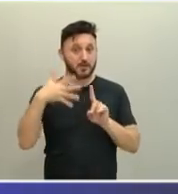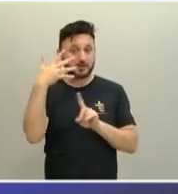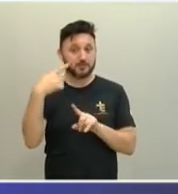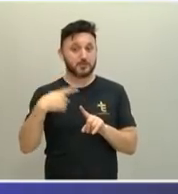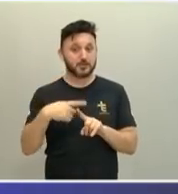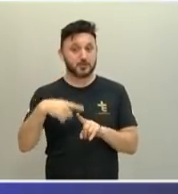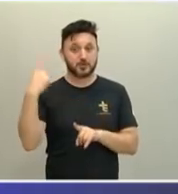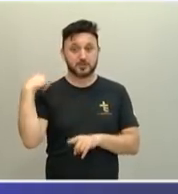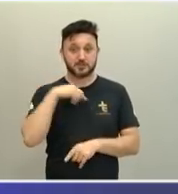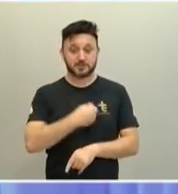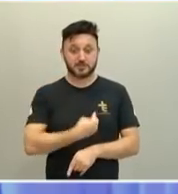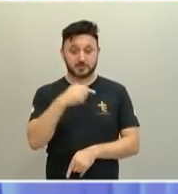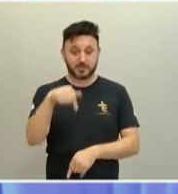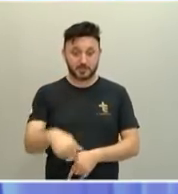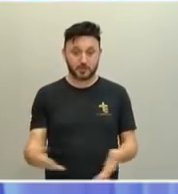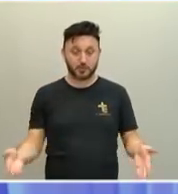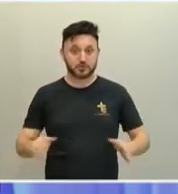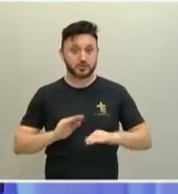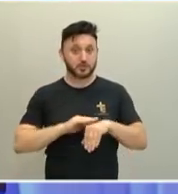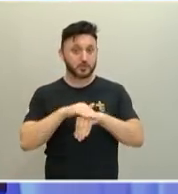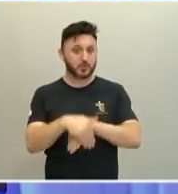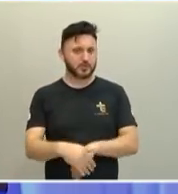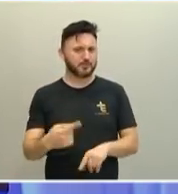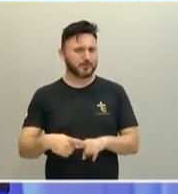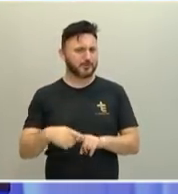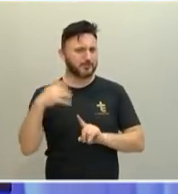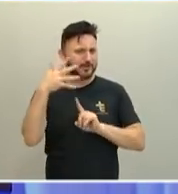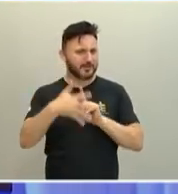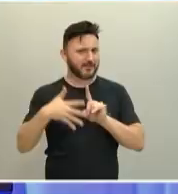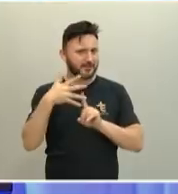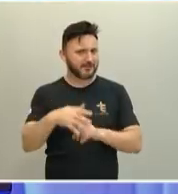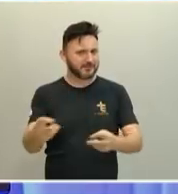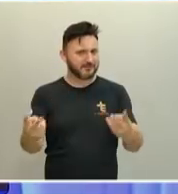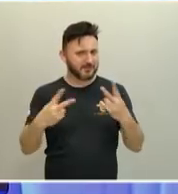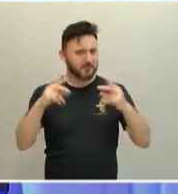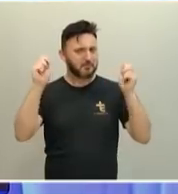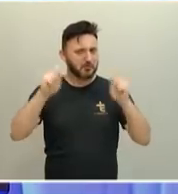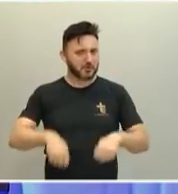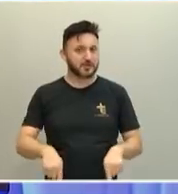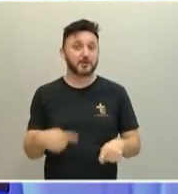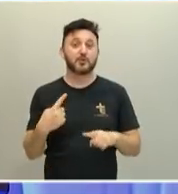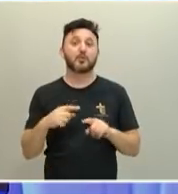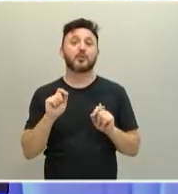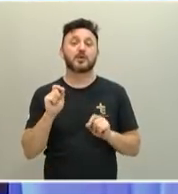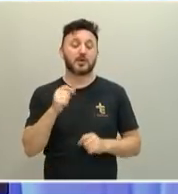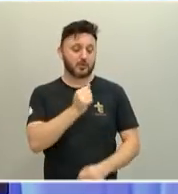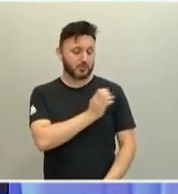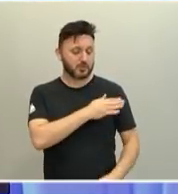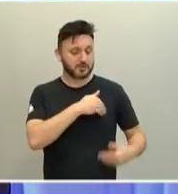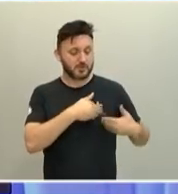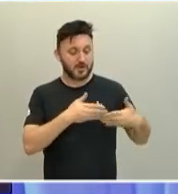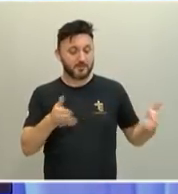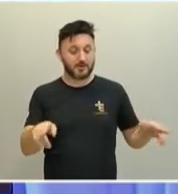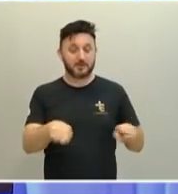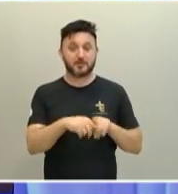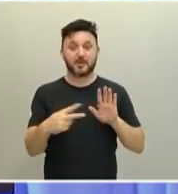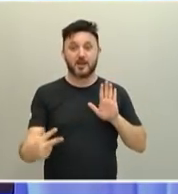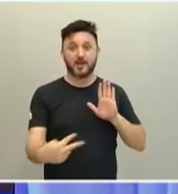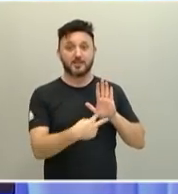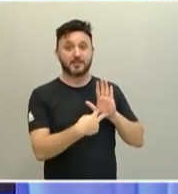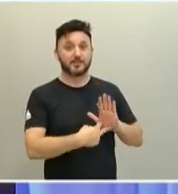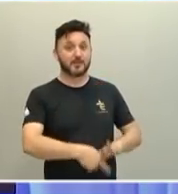aqui esta noite para ouvirmos a palavra de Deus é termos o coração aberto e atento a essa